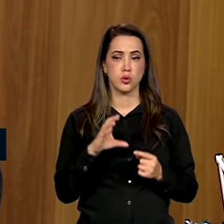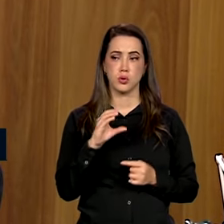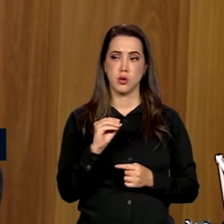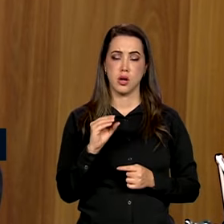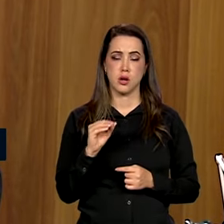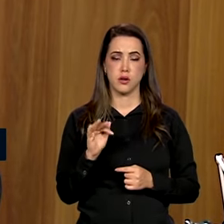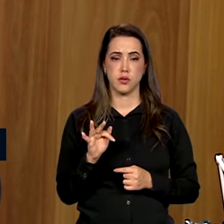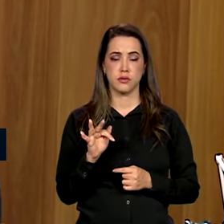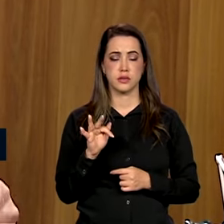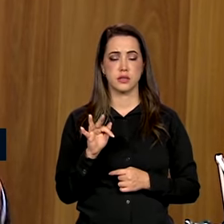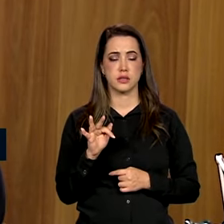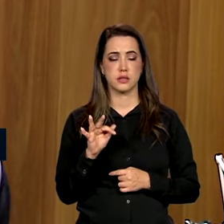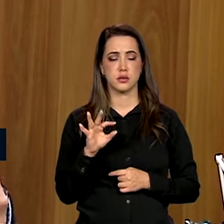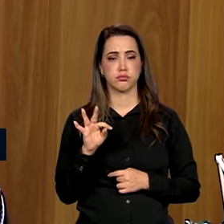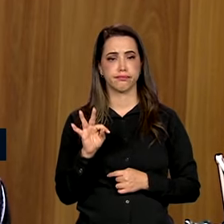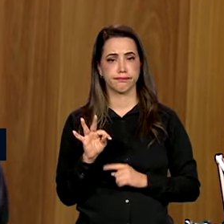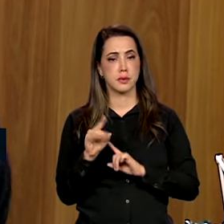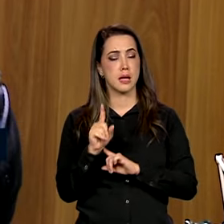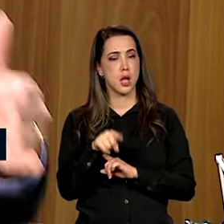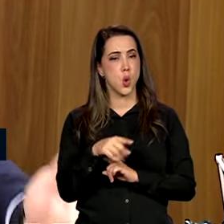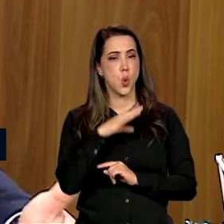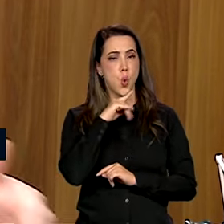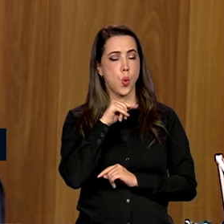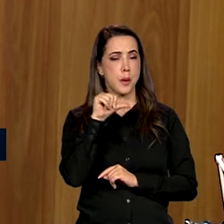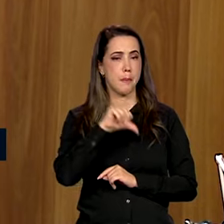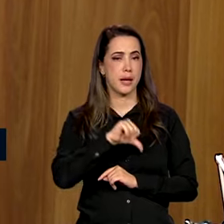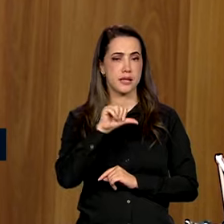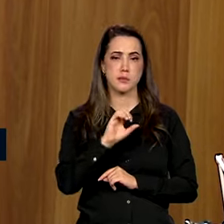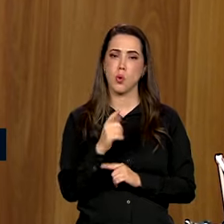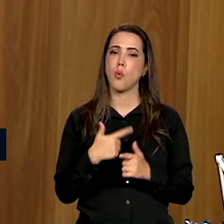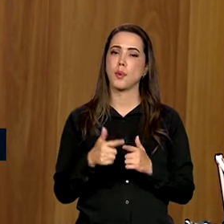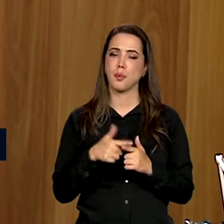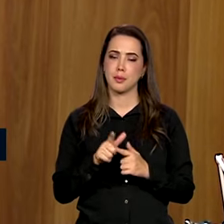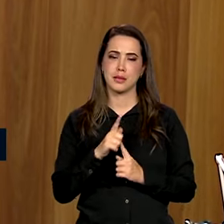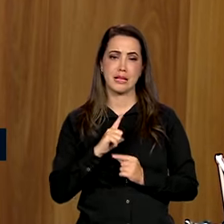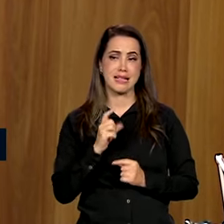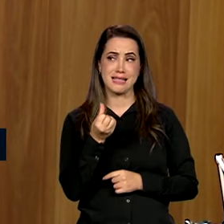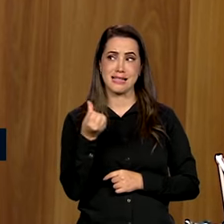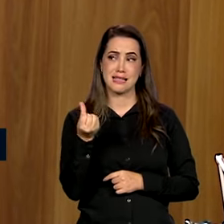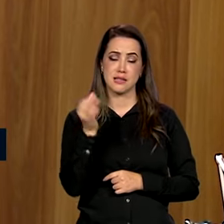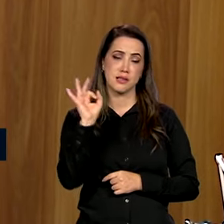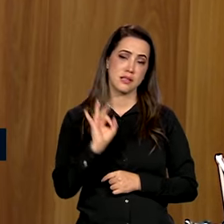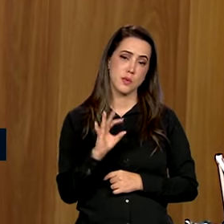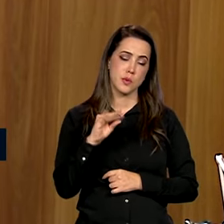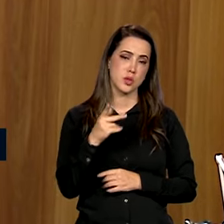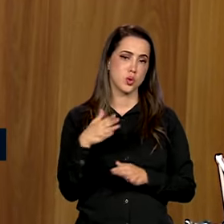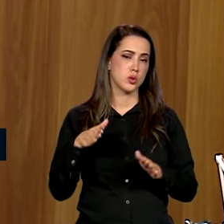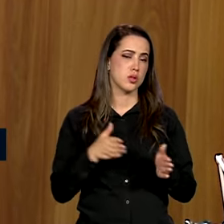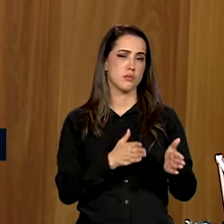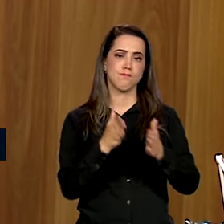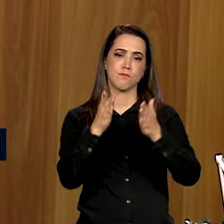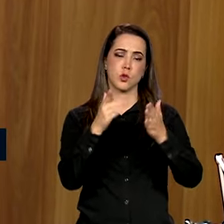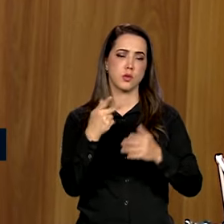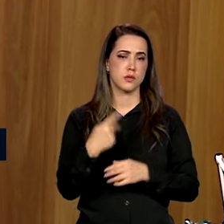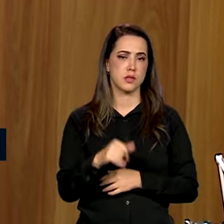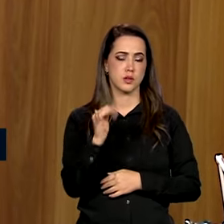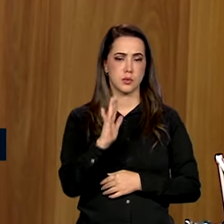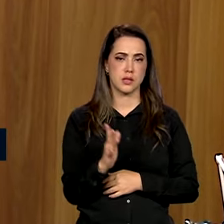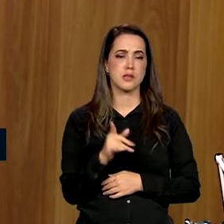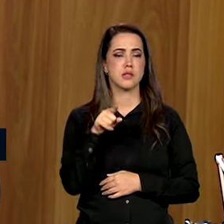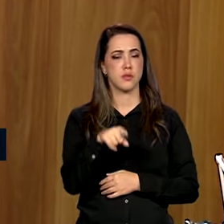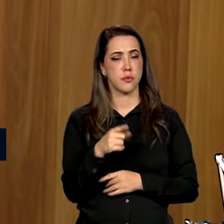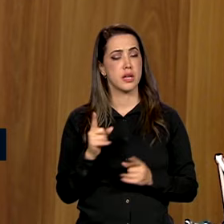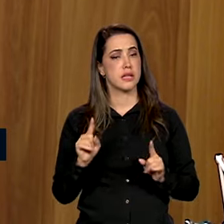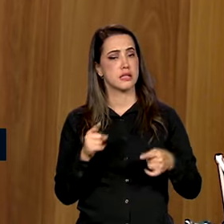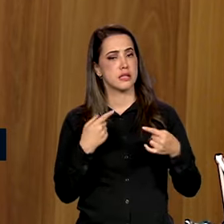consideradas ruins péssimas ou com algum tipo de problema é esse desafio que nós estamos enfrentando e estamos enfrentando